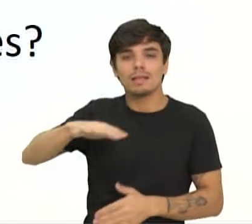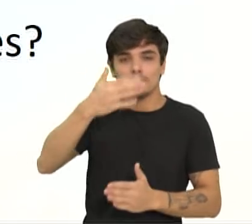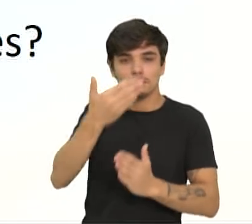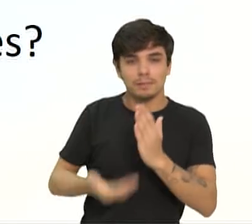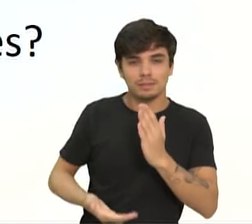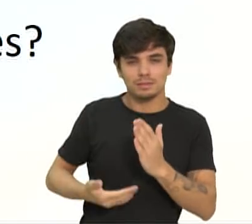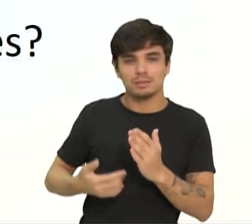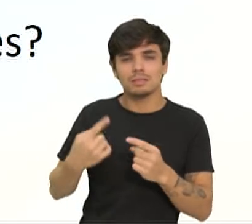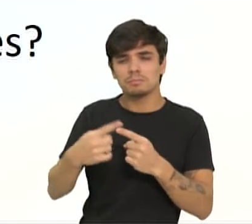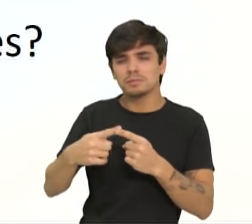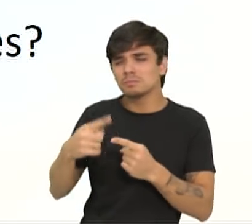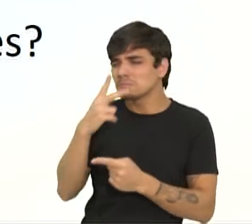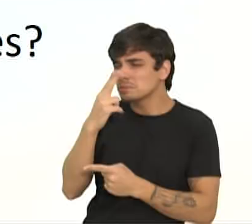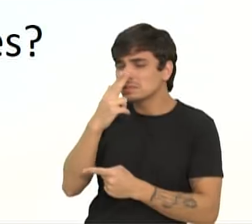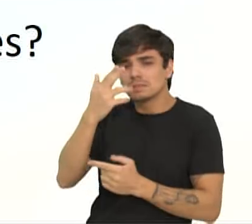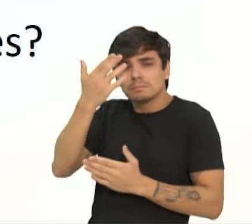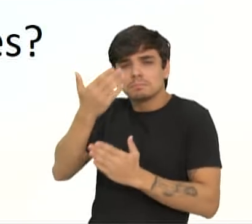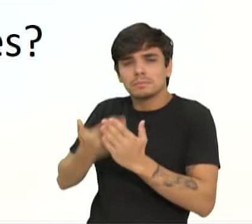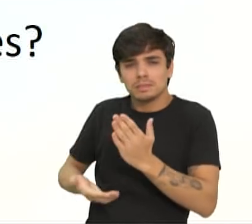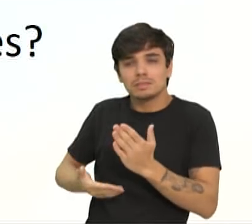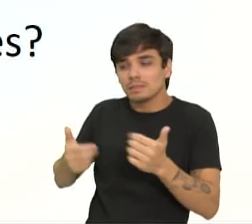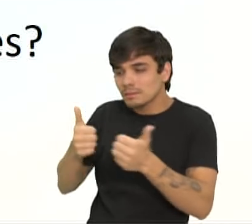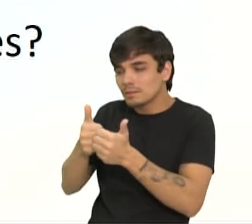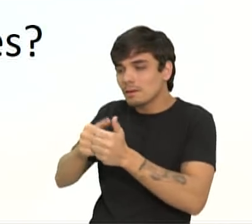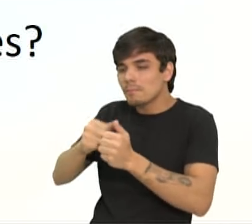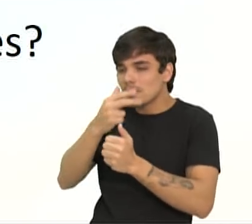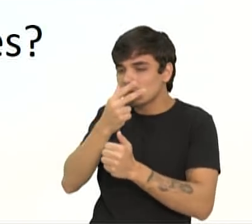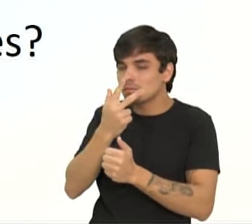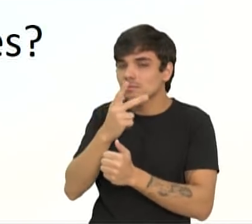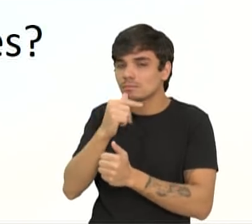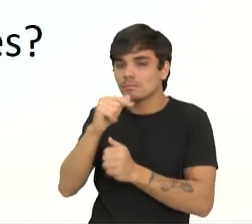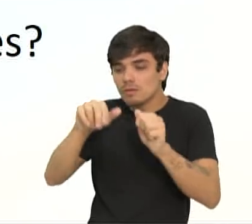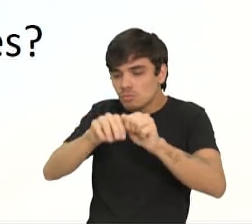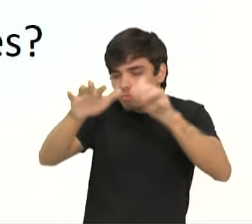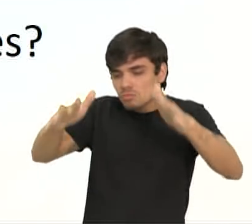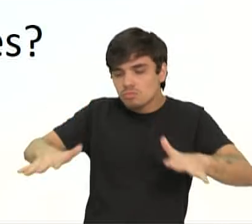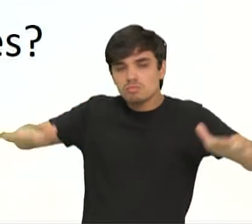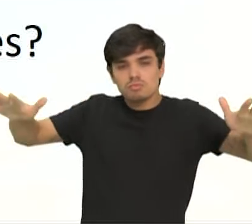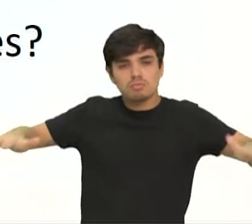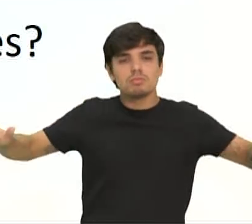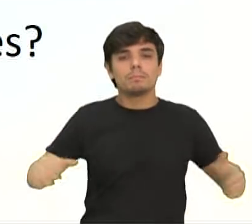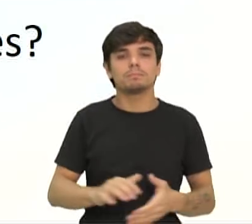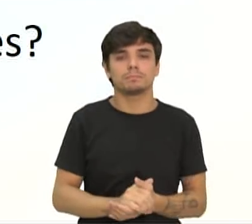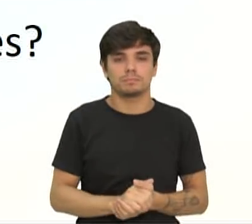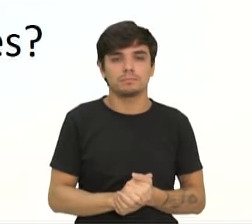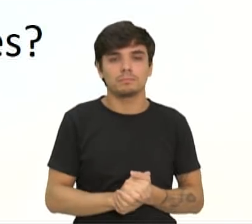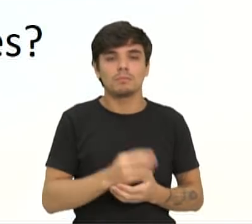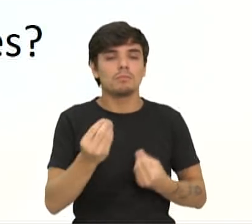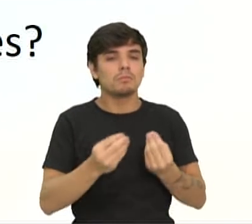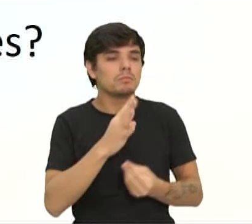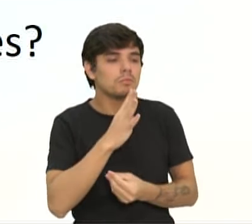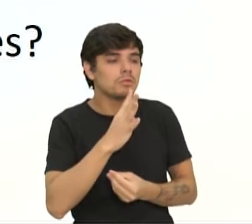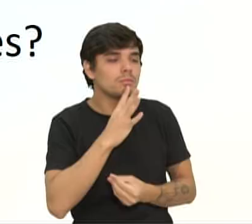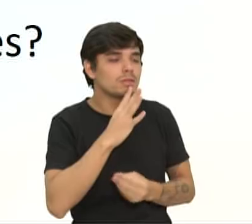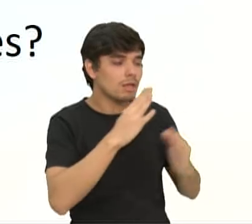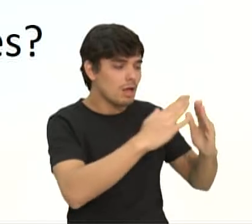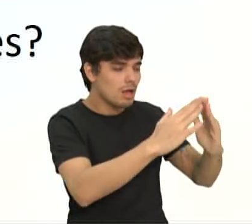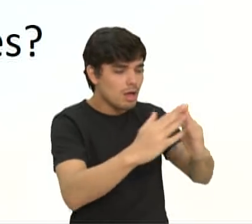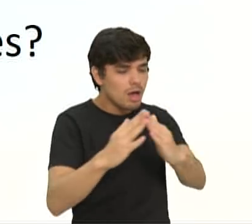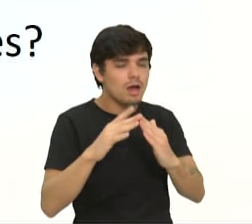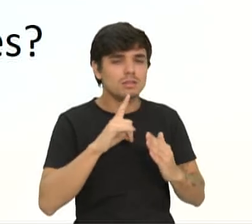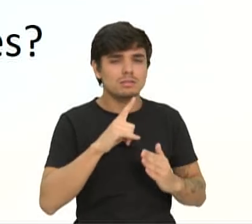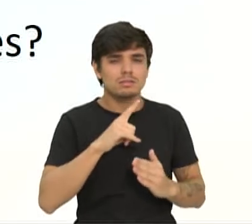mesmo perdida entre as águas volumosas. Como era conhecida a ilha pelos moradores? Porque